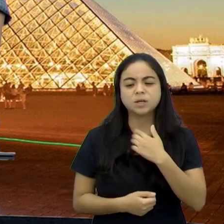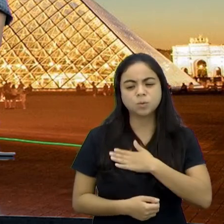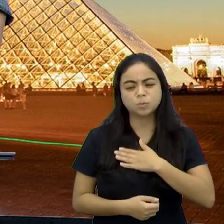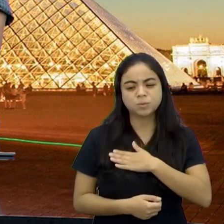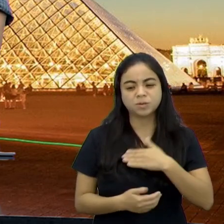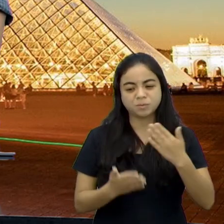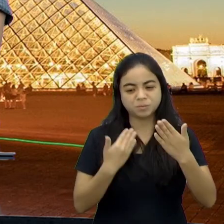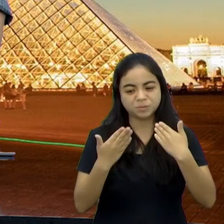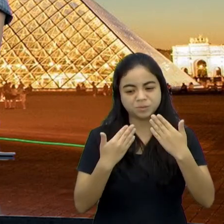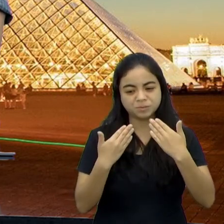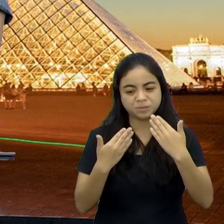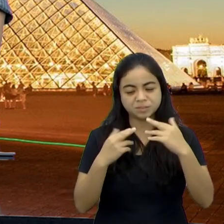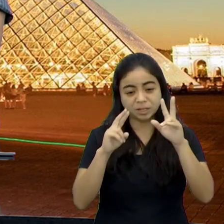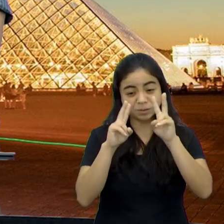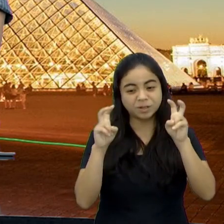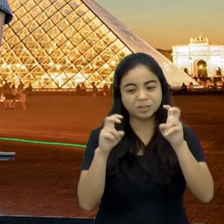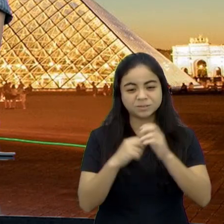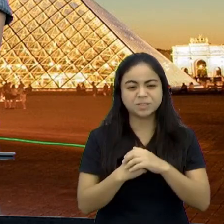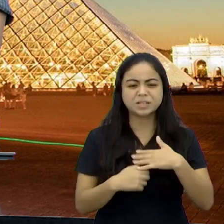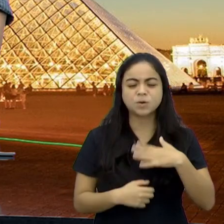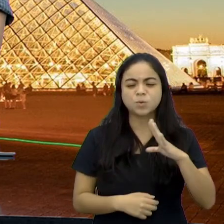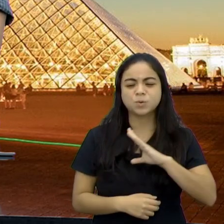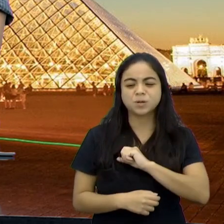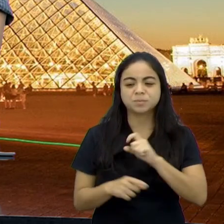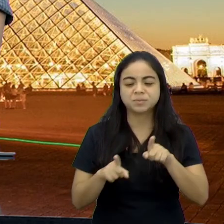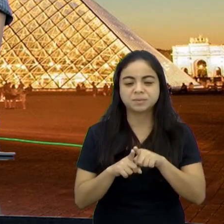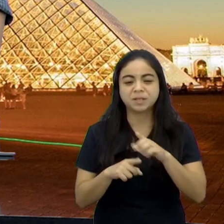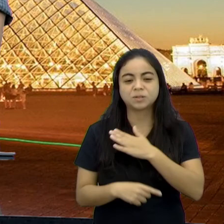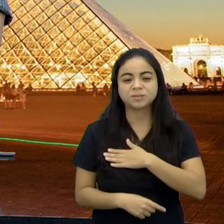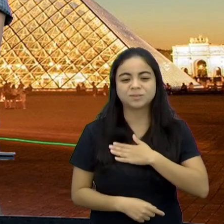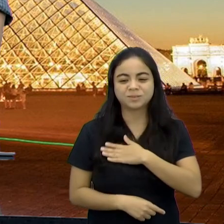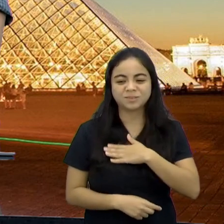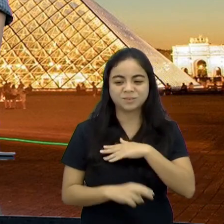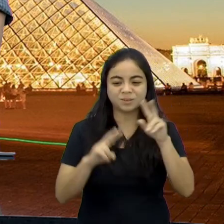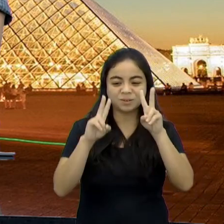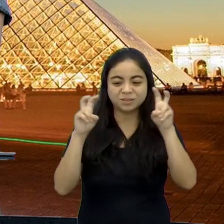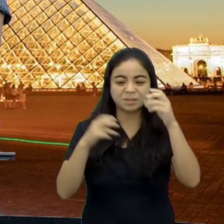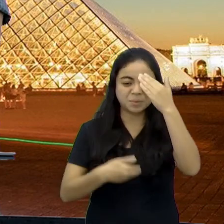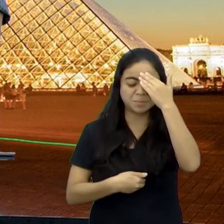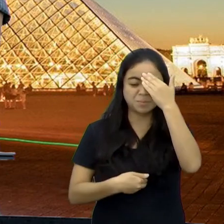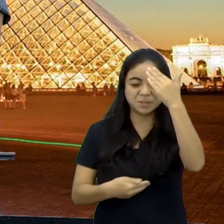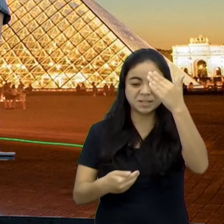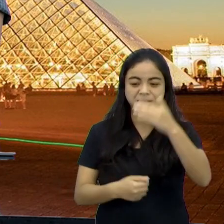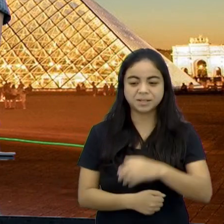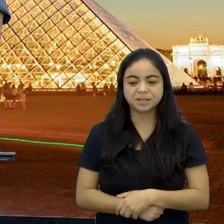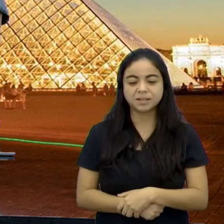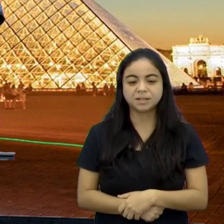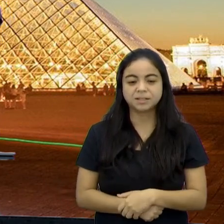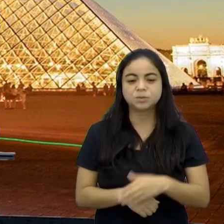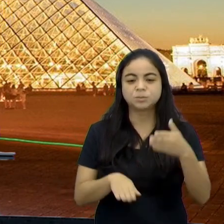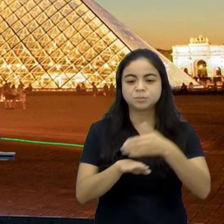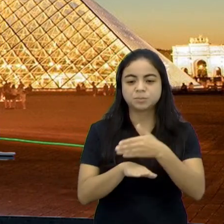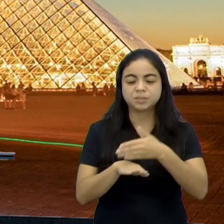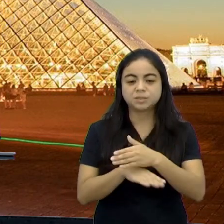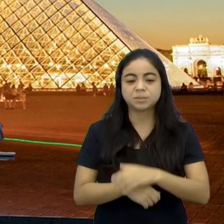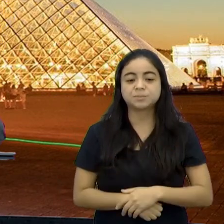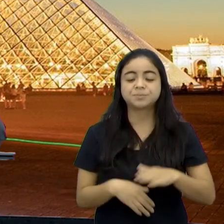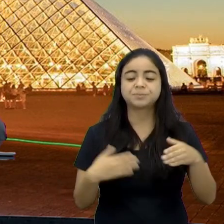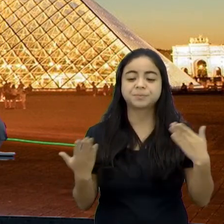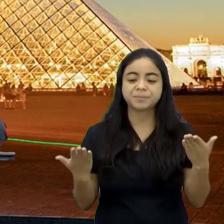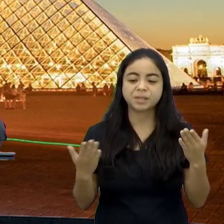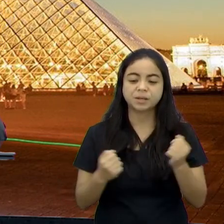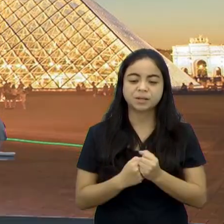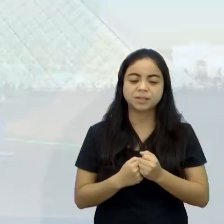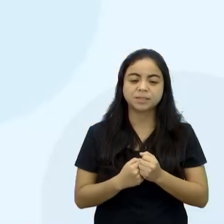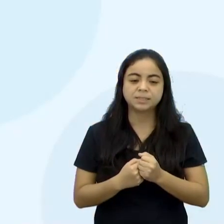divertido. Eu adoro, né? Eu acho que é muito gostoso falar sobre esse meme. Muito obrigado pela sua participação. E, gente, não se